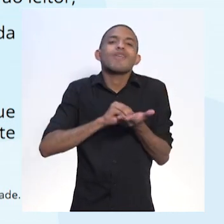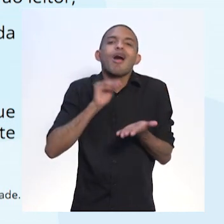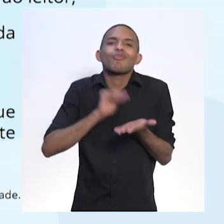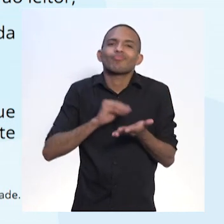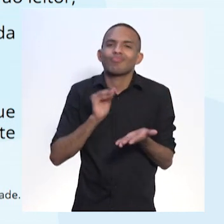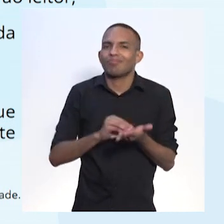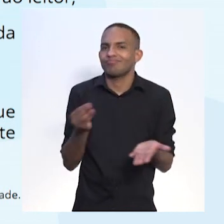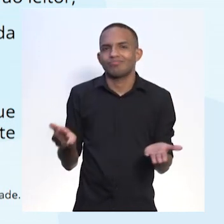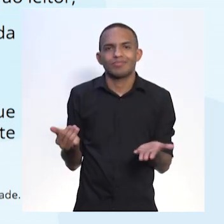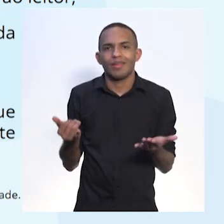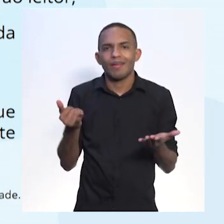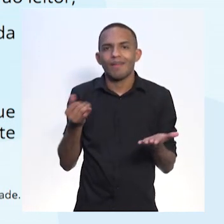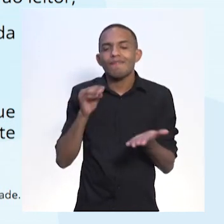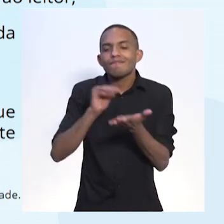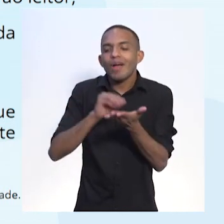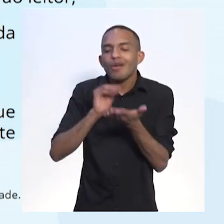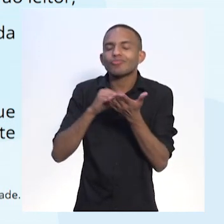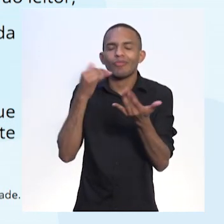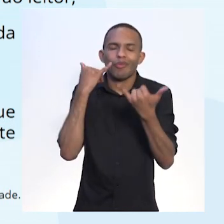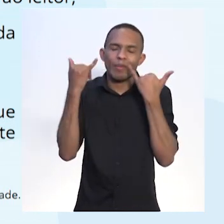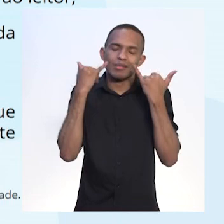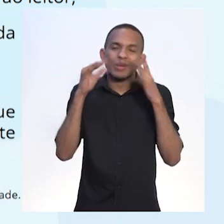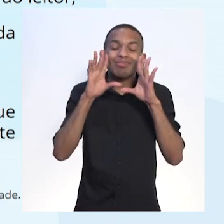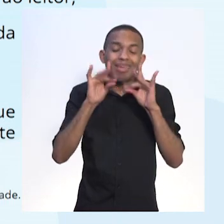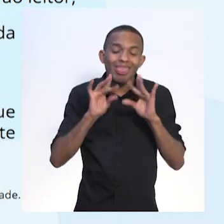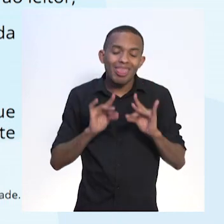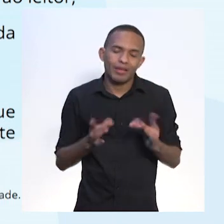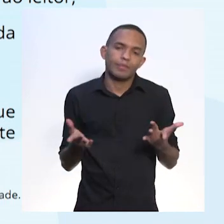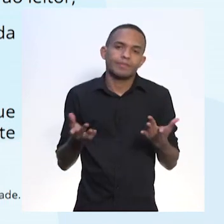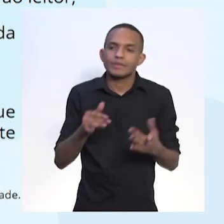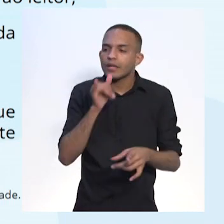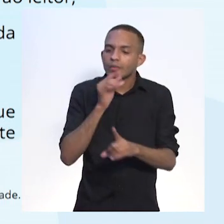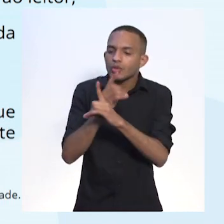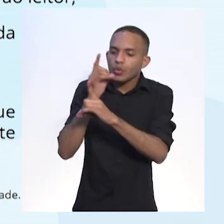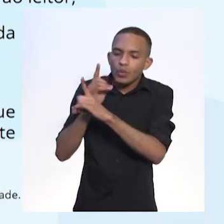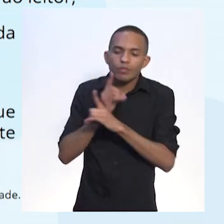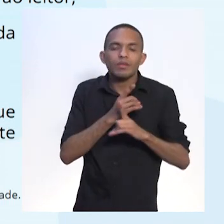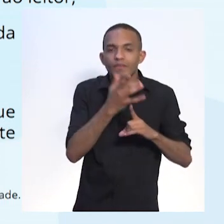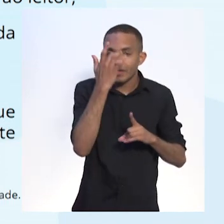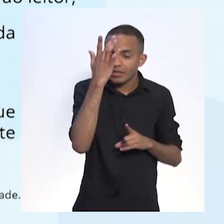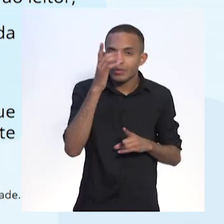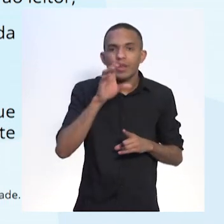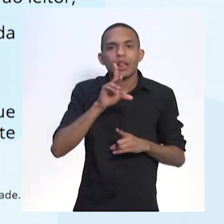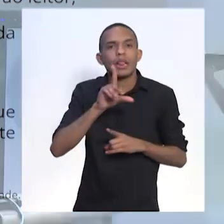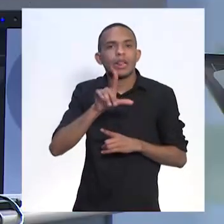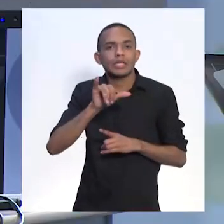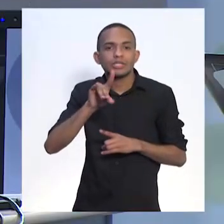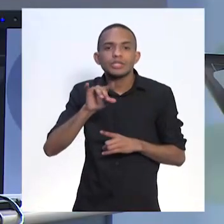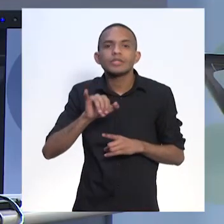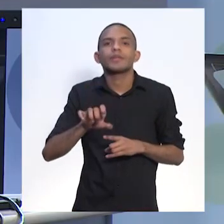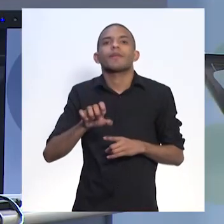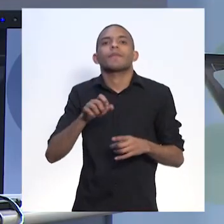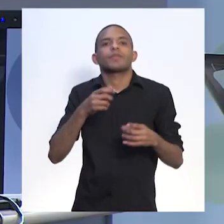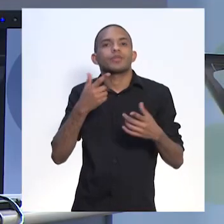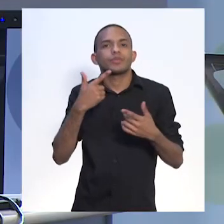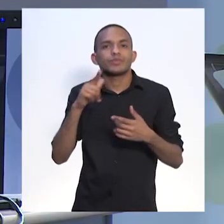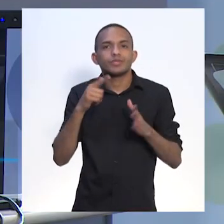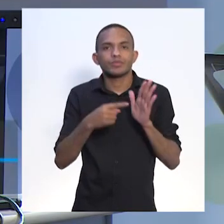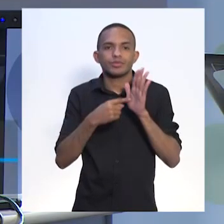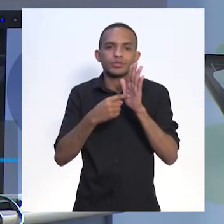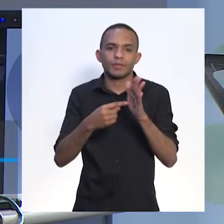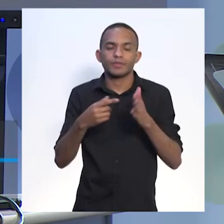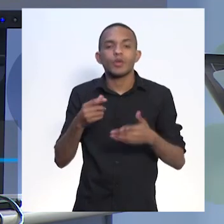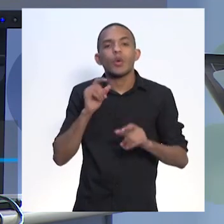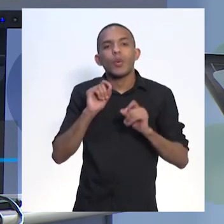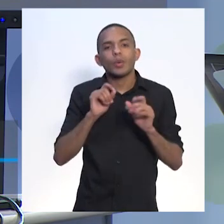falta. Então, diferente das outras questões que a gente encontra facilmente, no lead também não tinha ela apresentada, ok?